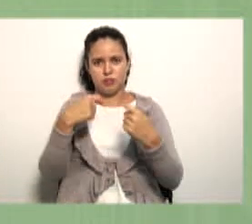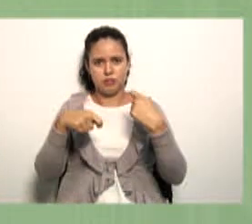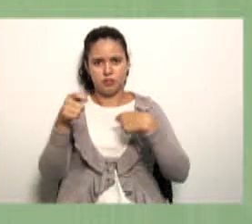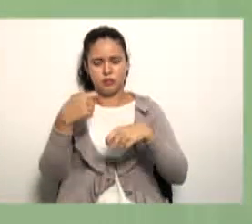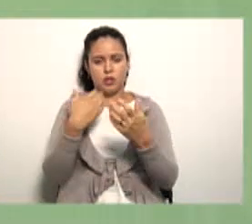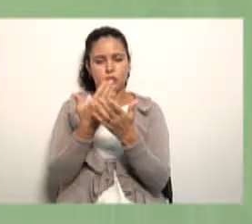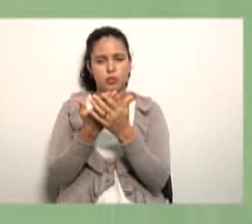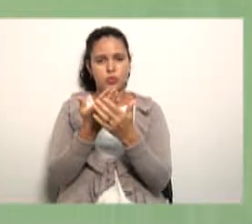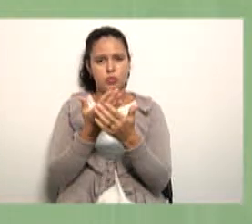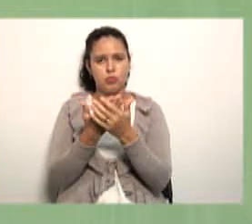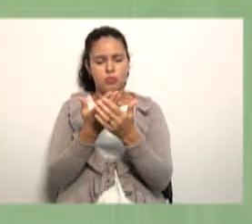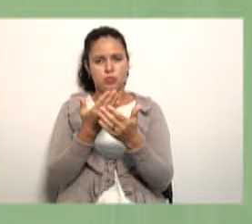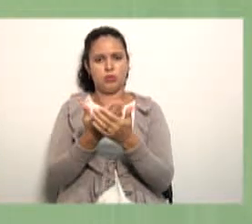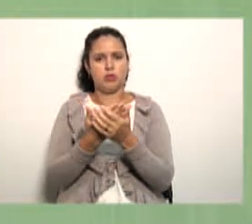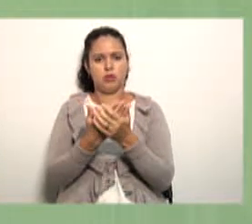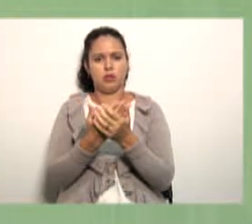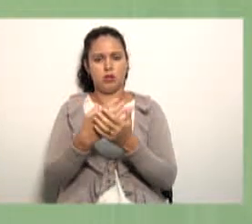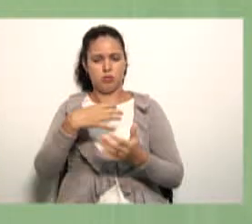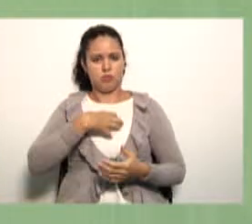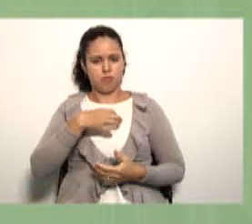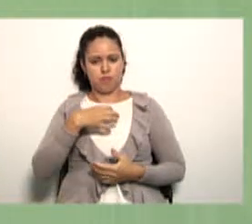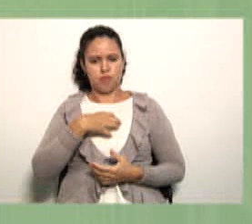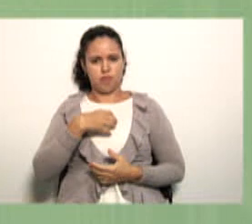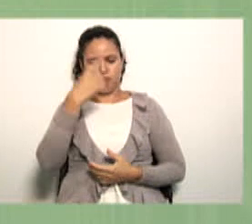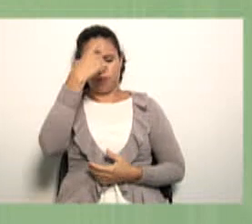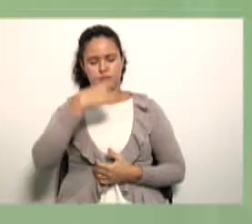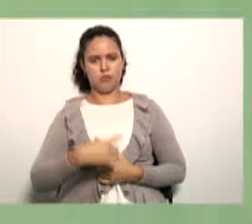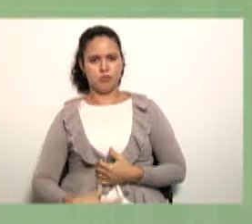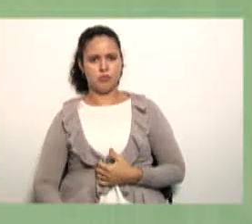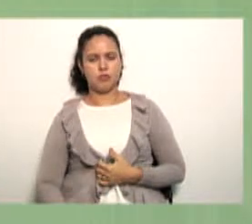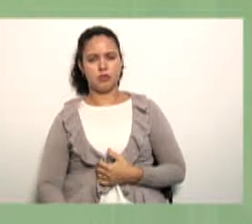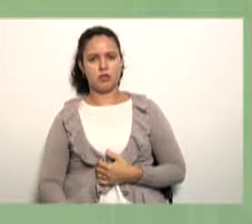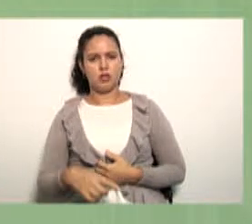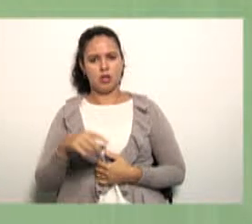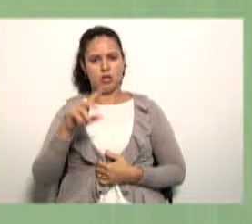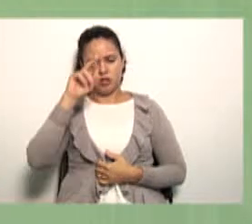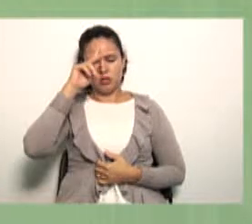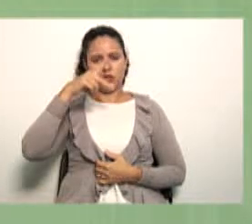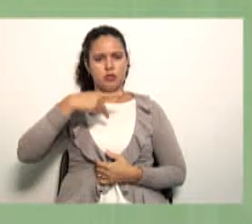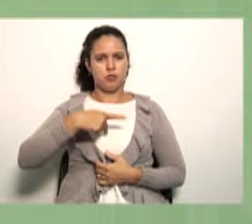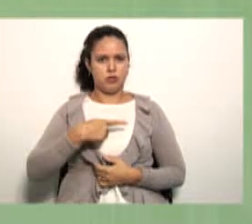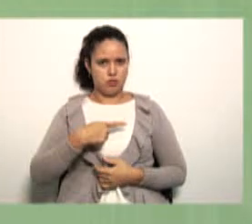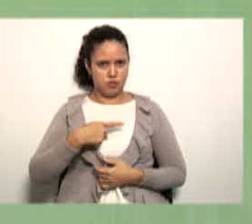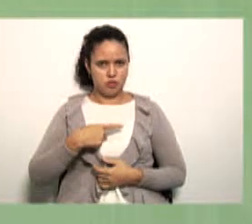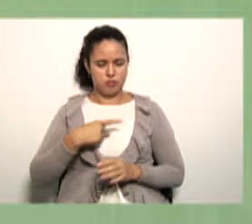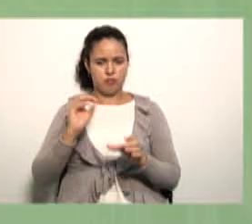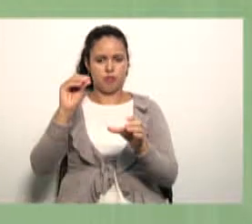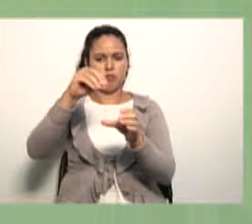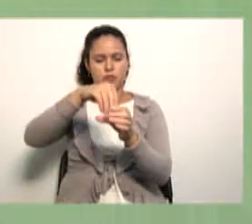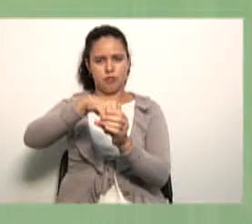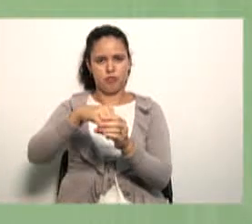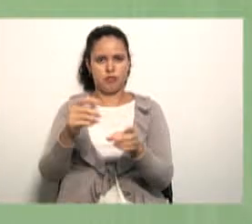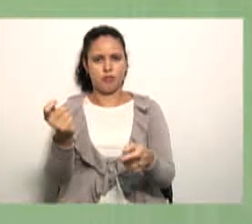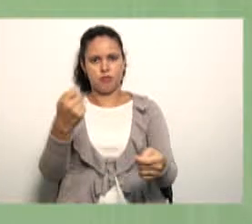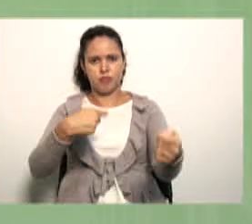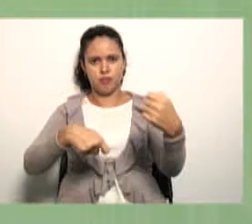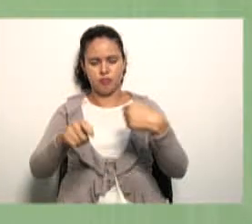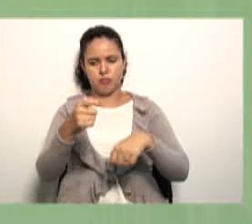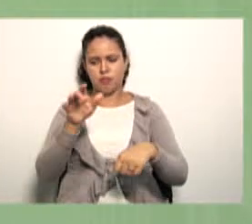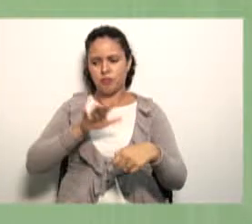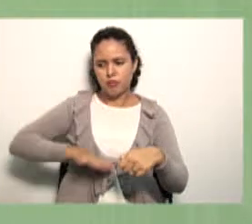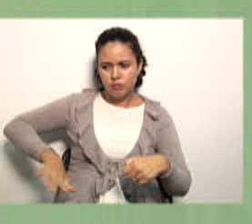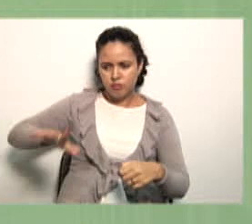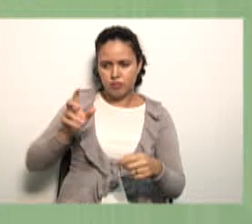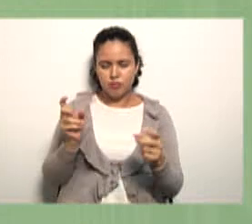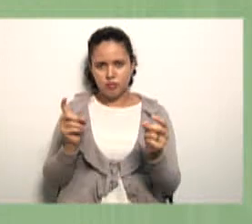o comportamento individual dos agentes econômicos fundamentais de uma economia de mercado. Esses